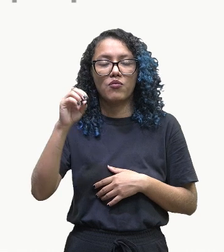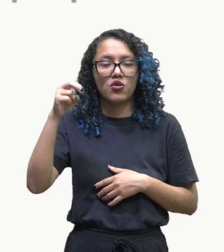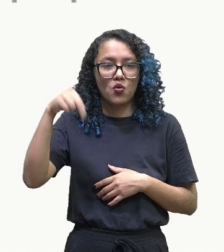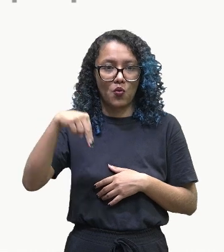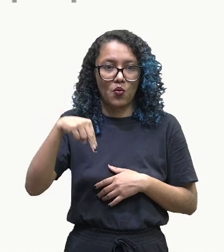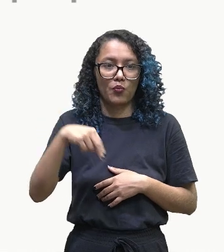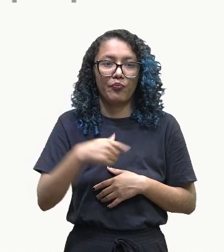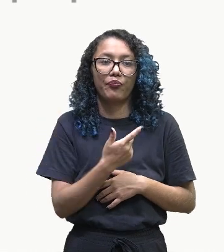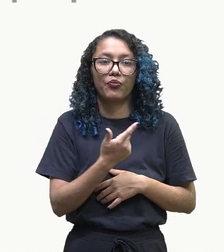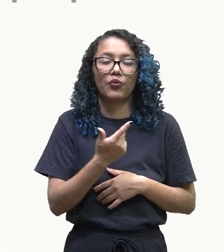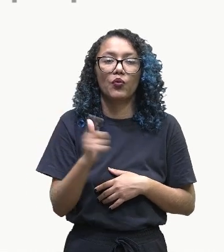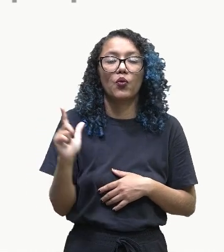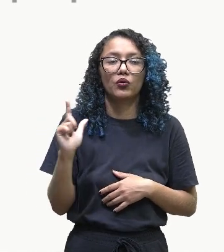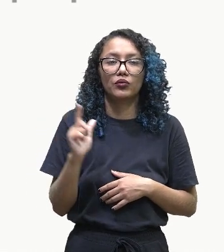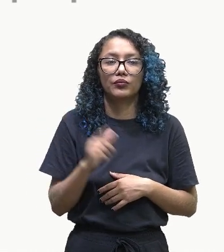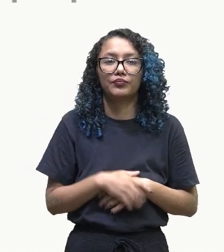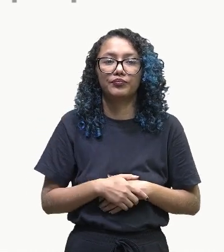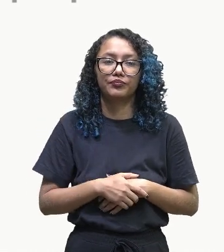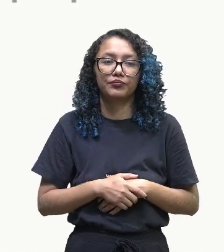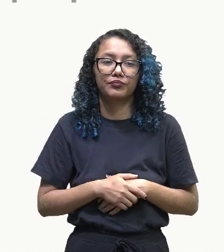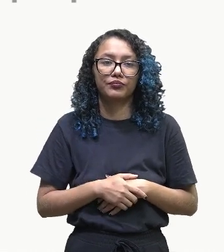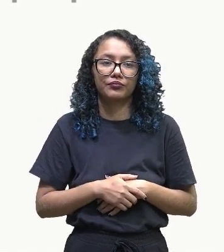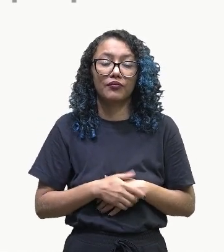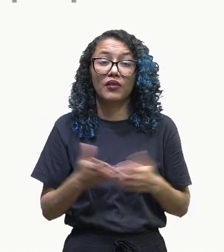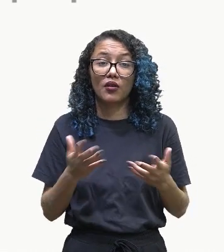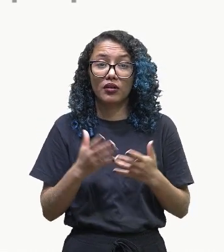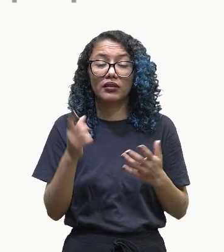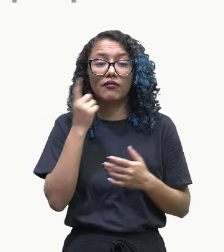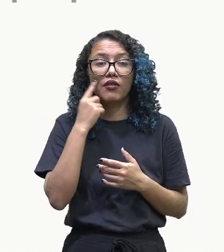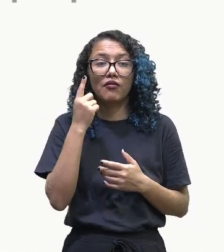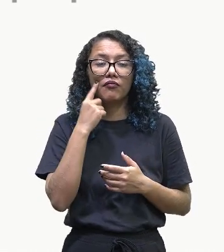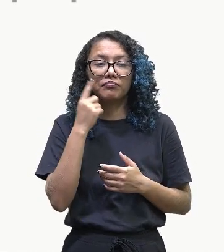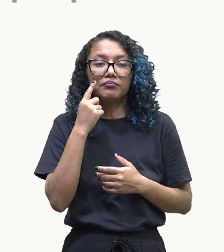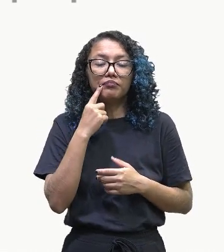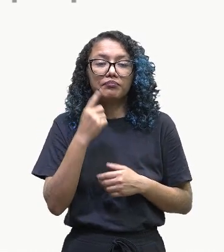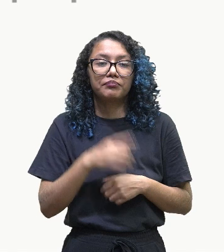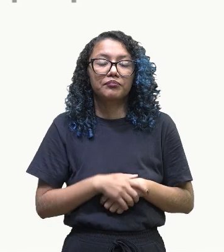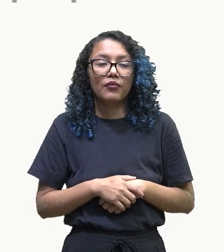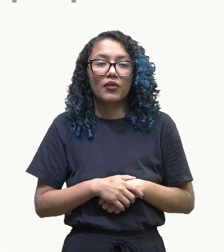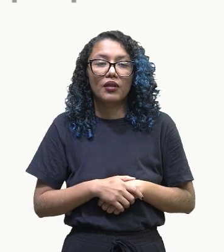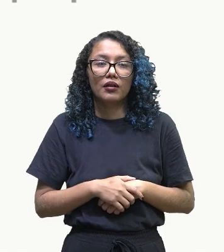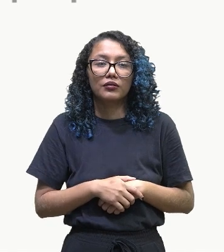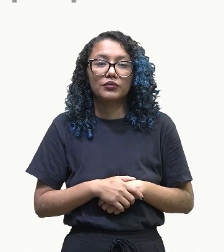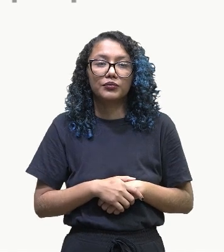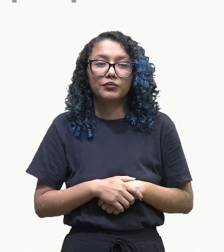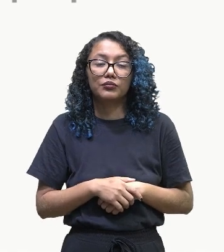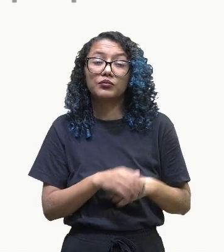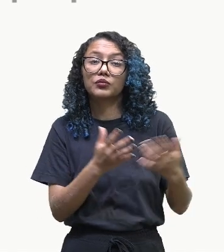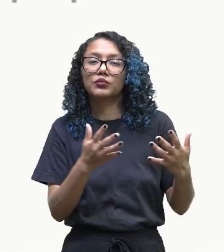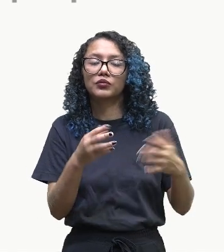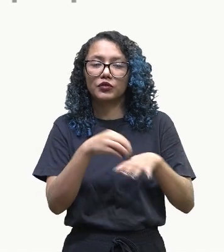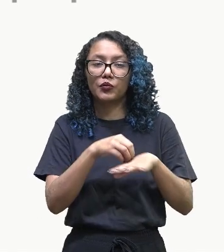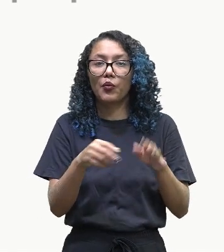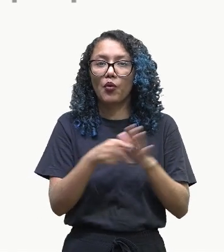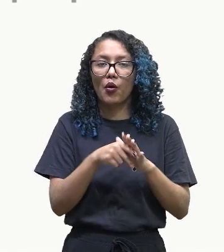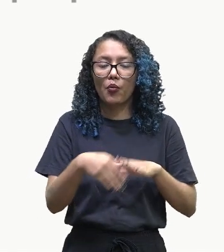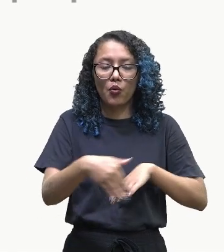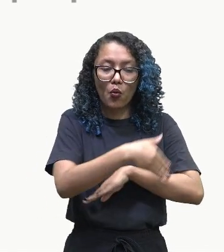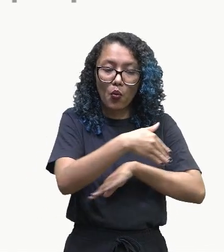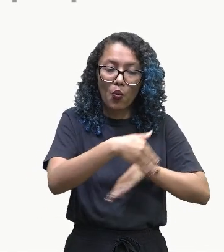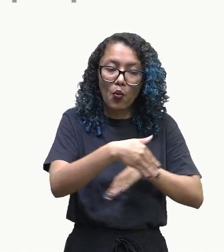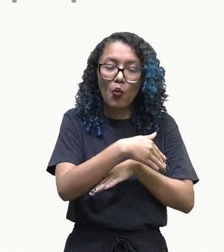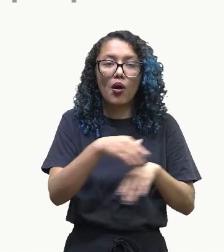vendo transportes por tierra em carretera, ou seja, na rua,